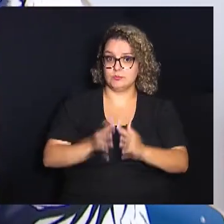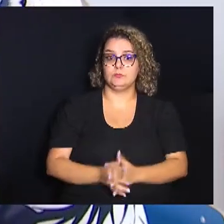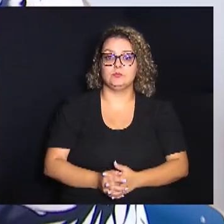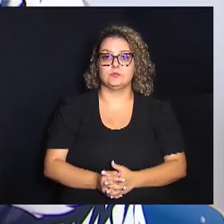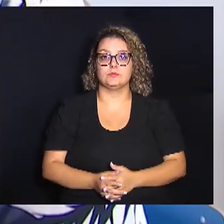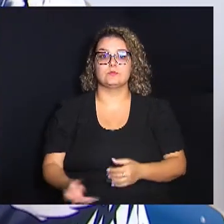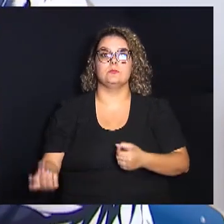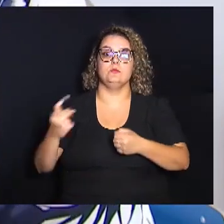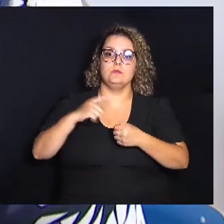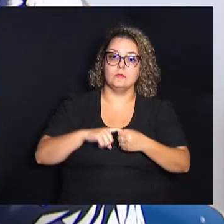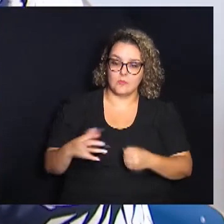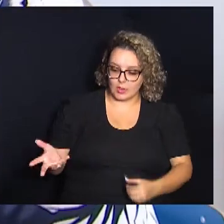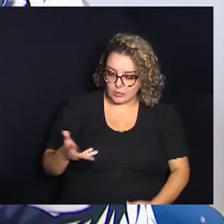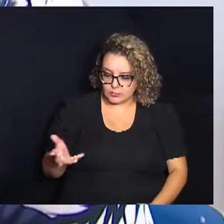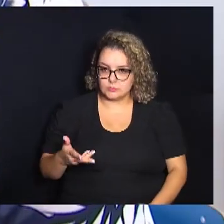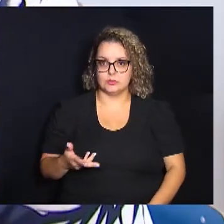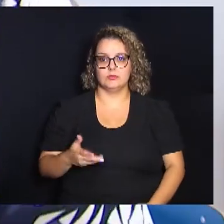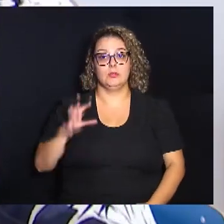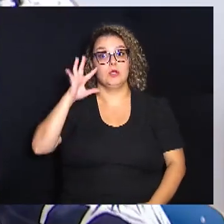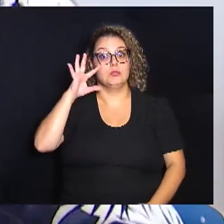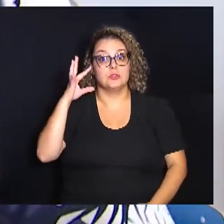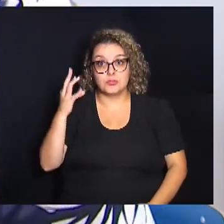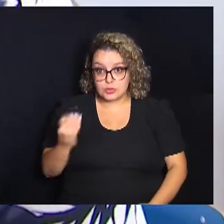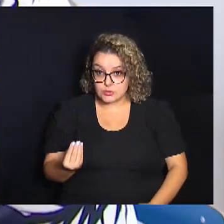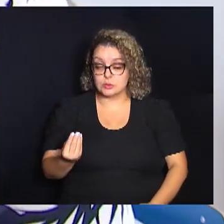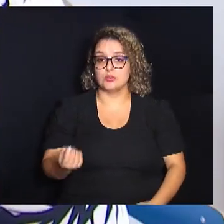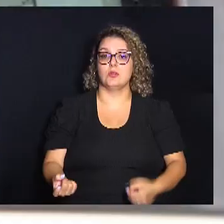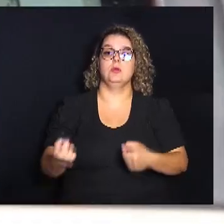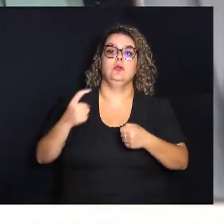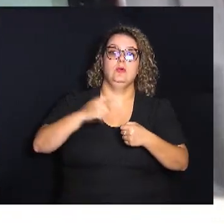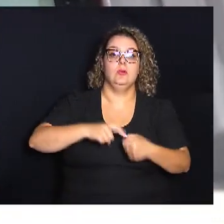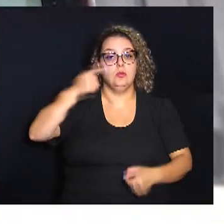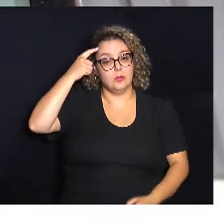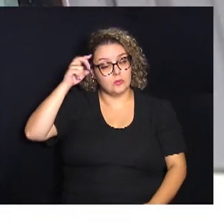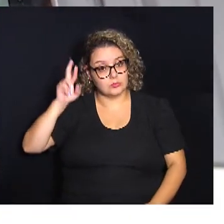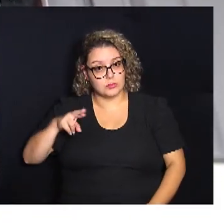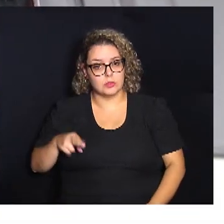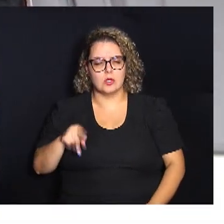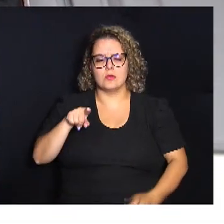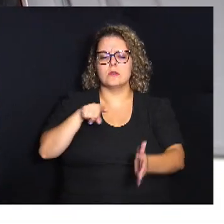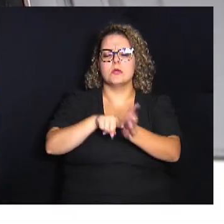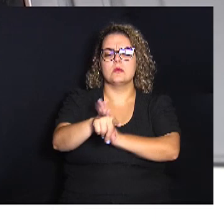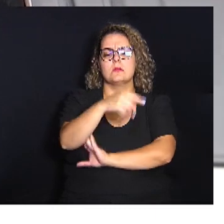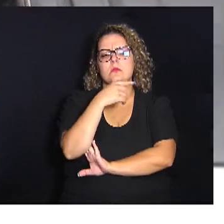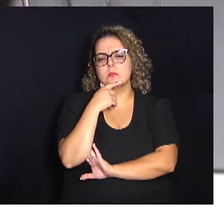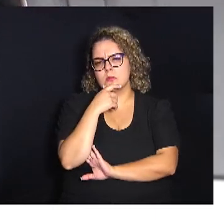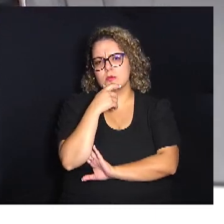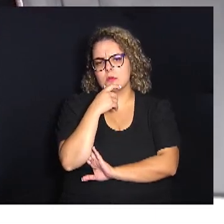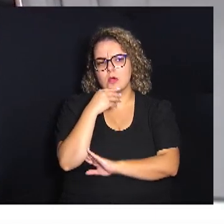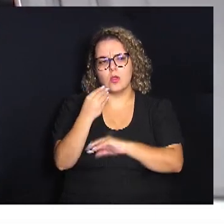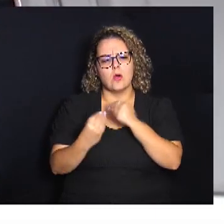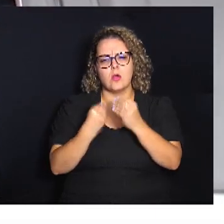vou retomar a velocidade de compreensão, volta, raciocínio. Você deve estar se perguntando, mas como